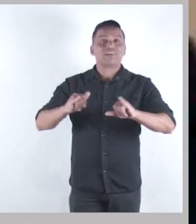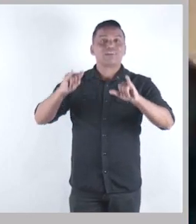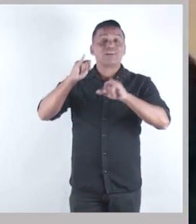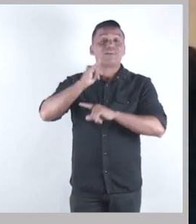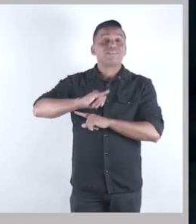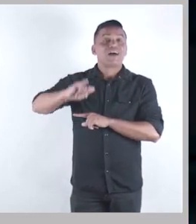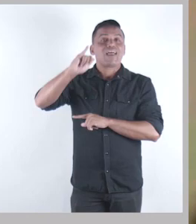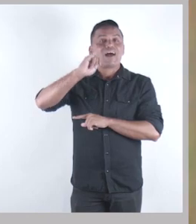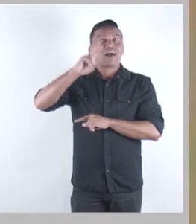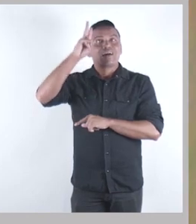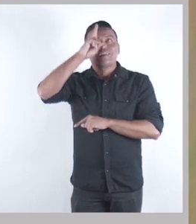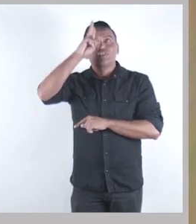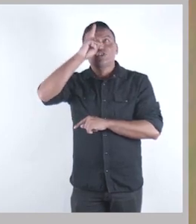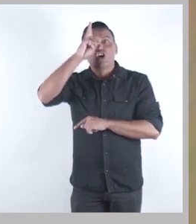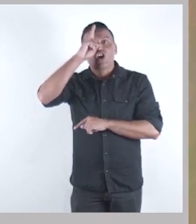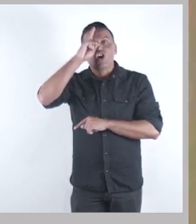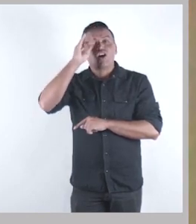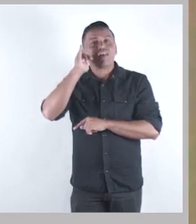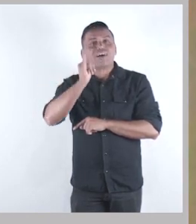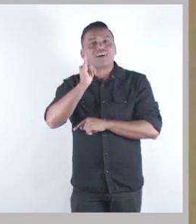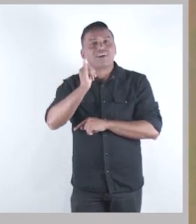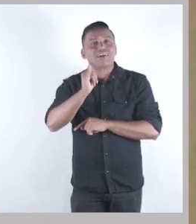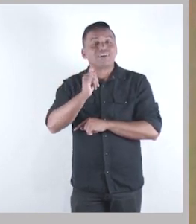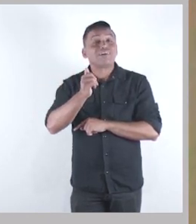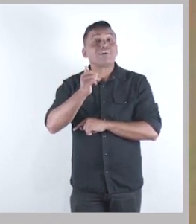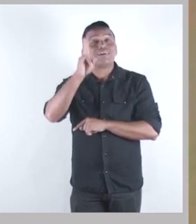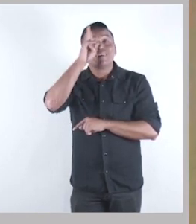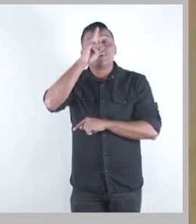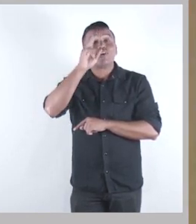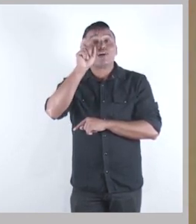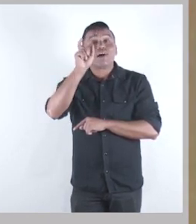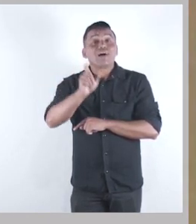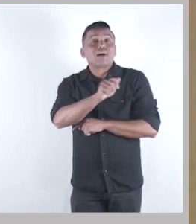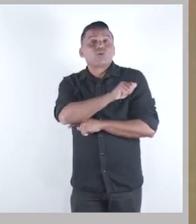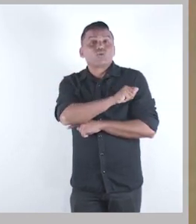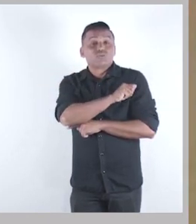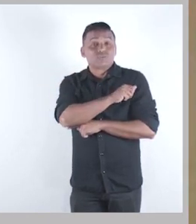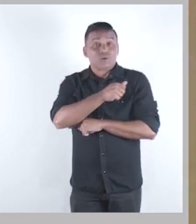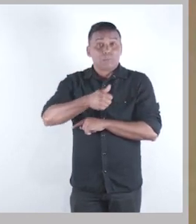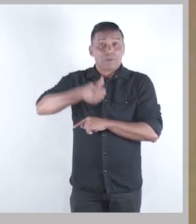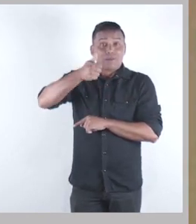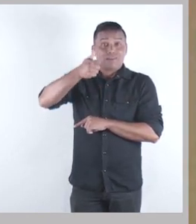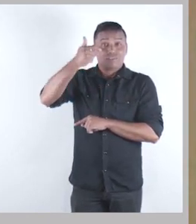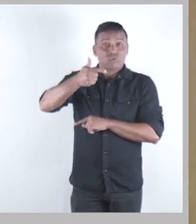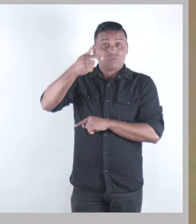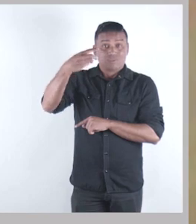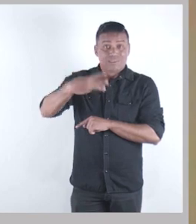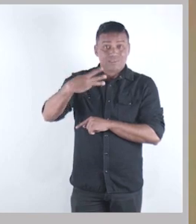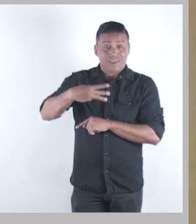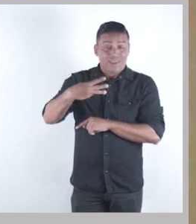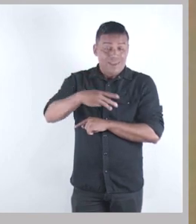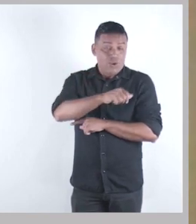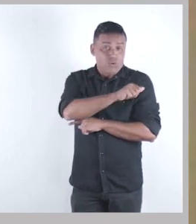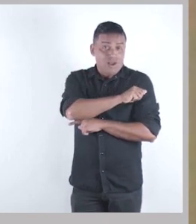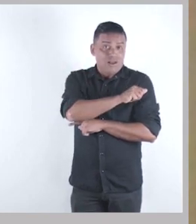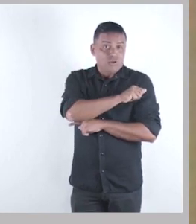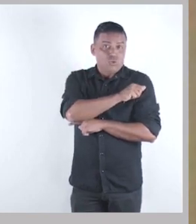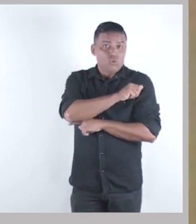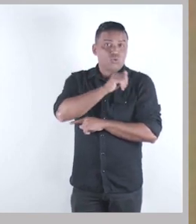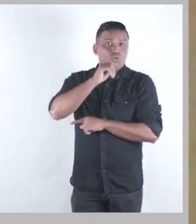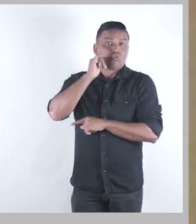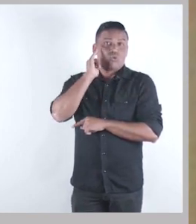recontar de memória esse texto? E os 3 melhores performers, os 3 melhores que